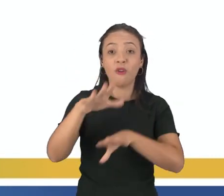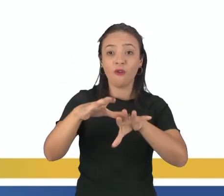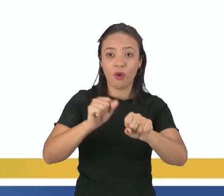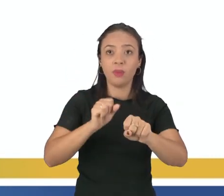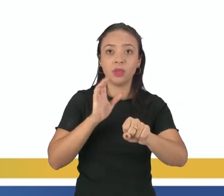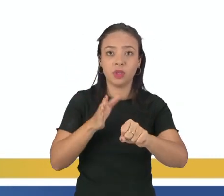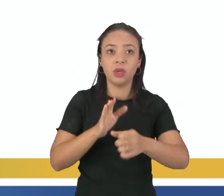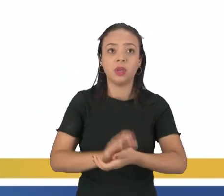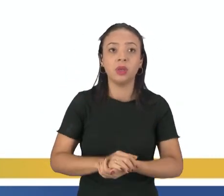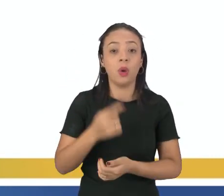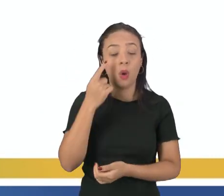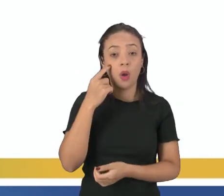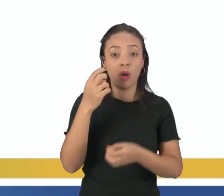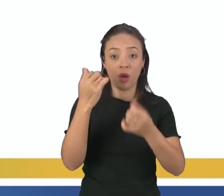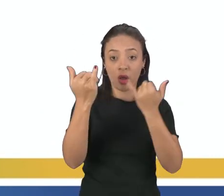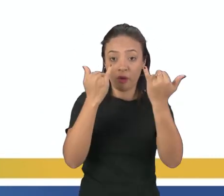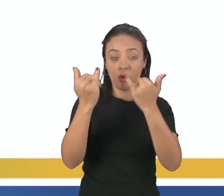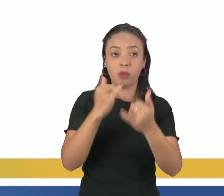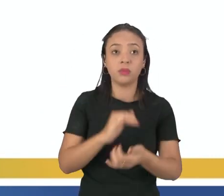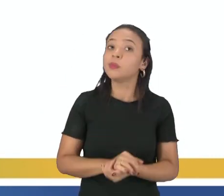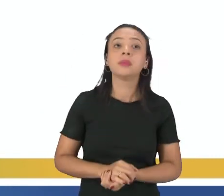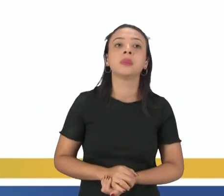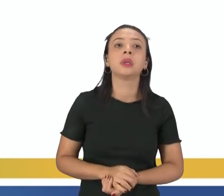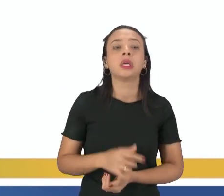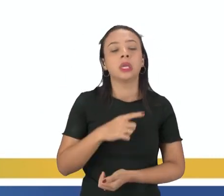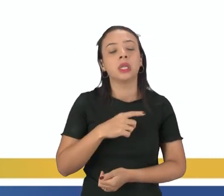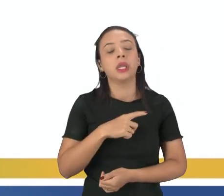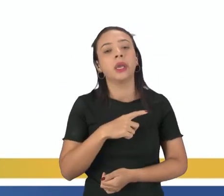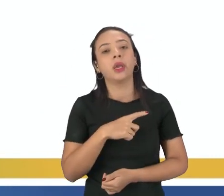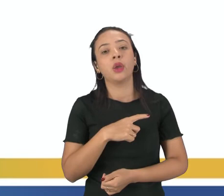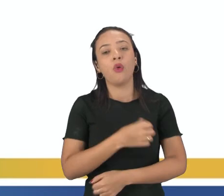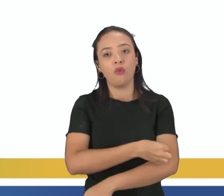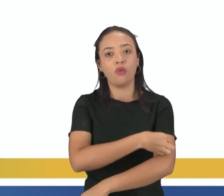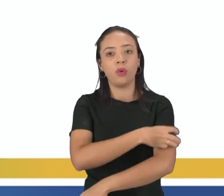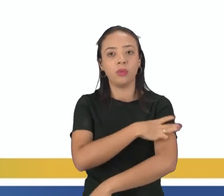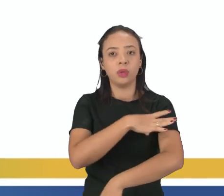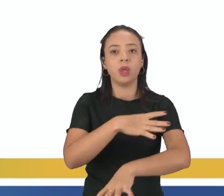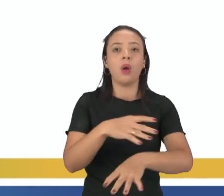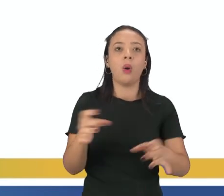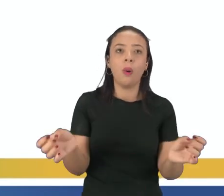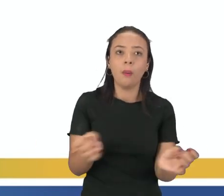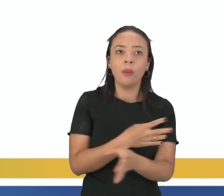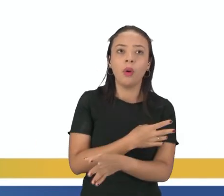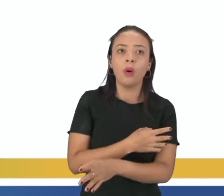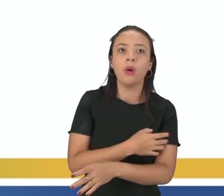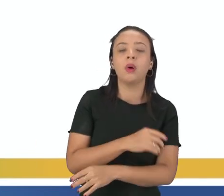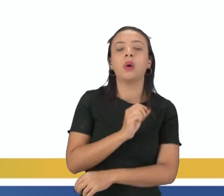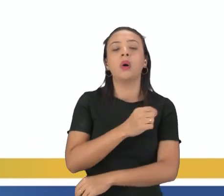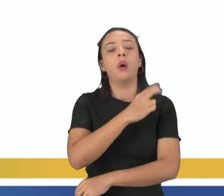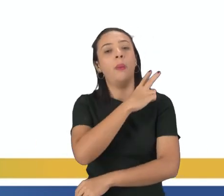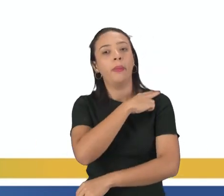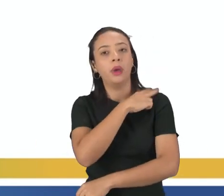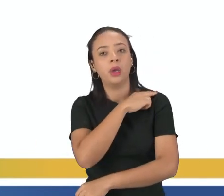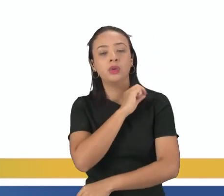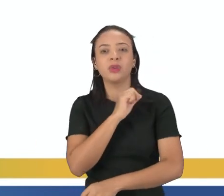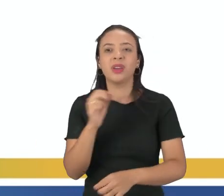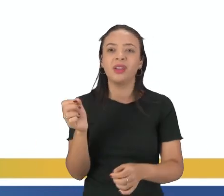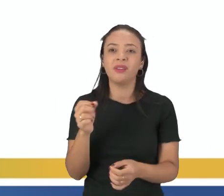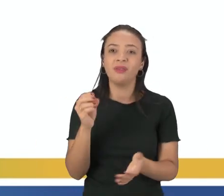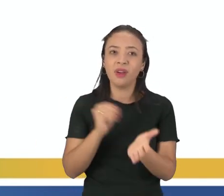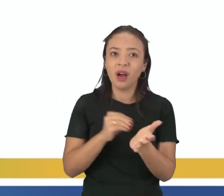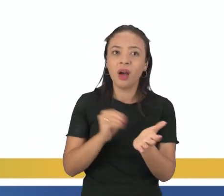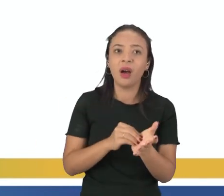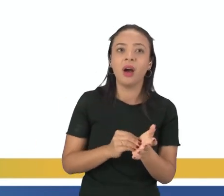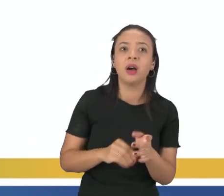informações coletadas. E aí tem o ensino fundamental completo, ensino médio incompleto, ensino médio completo, ensino